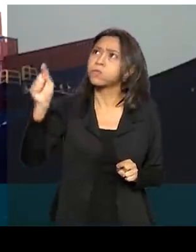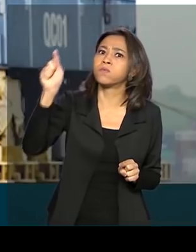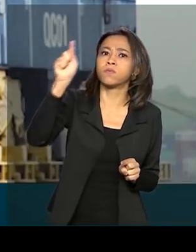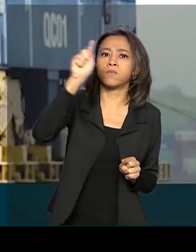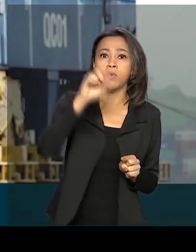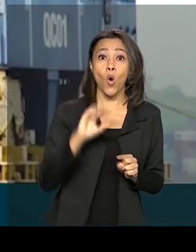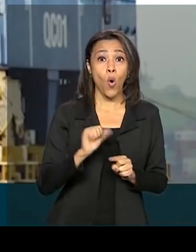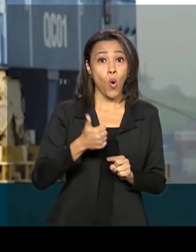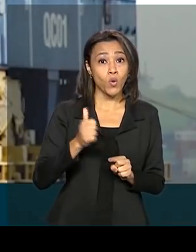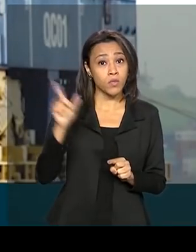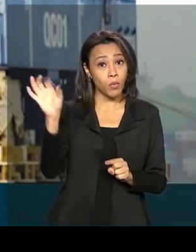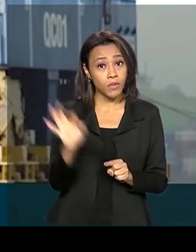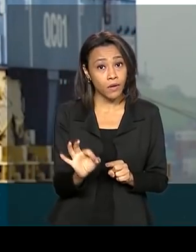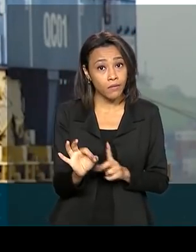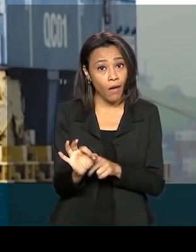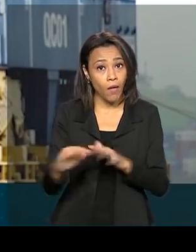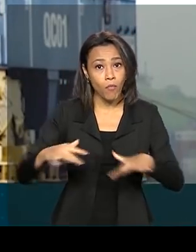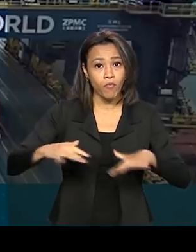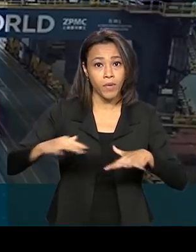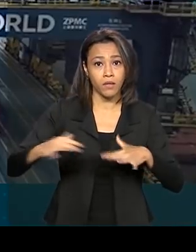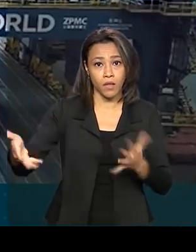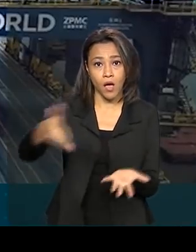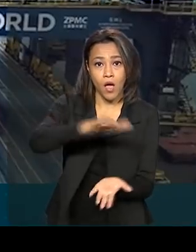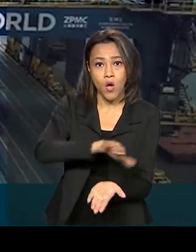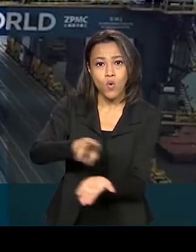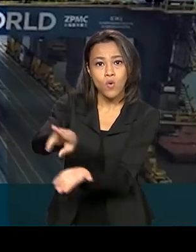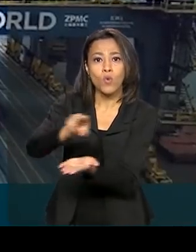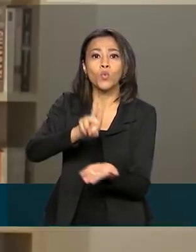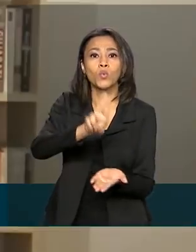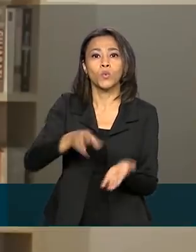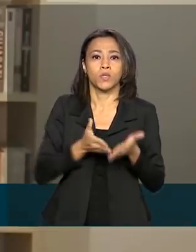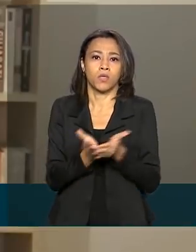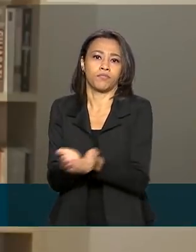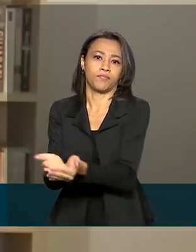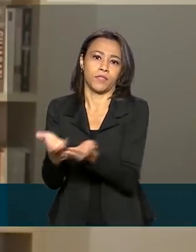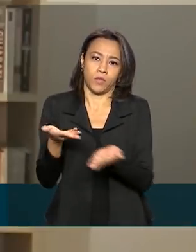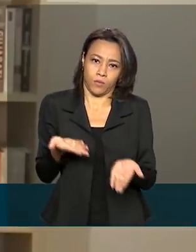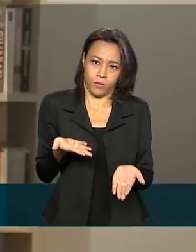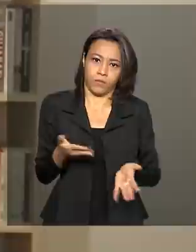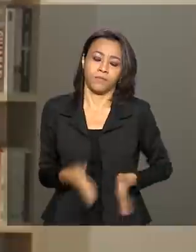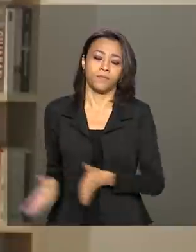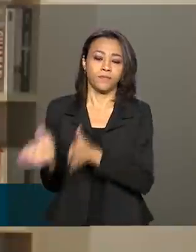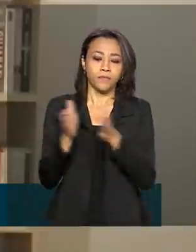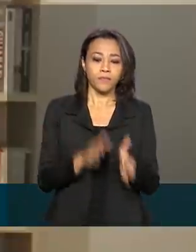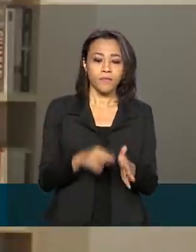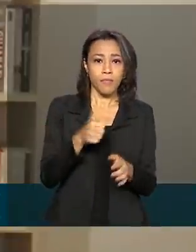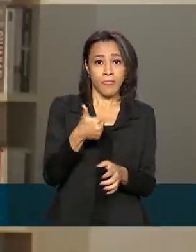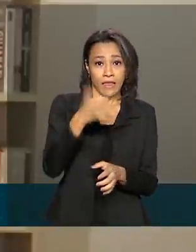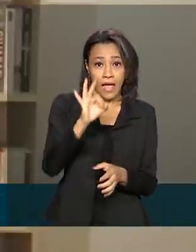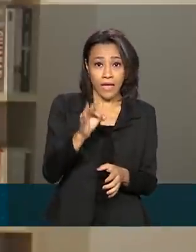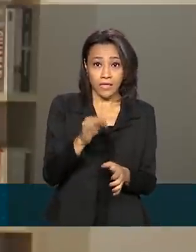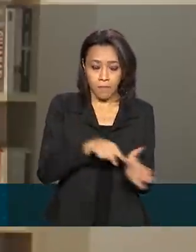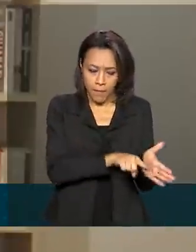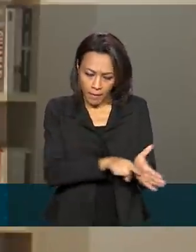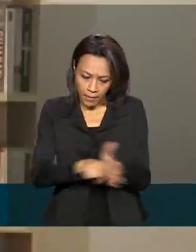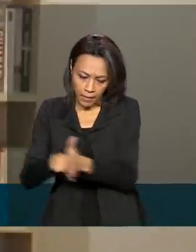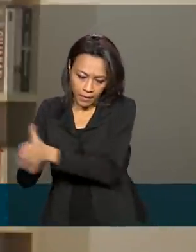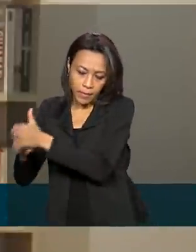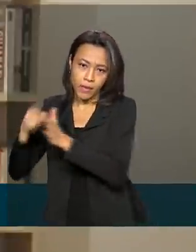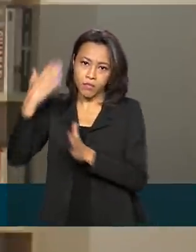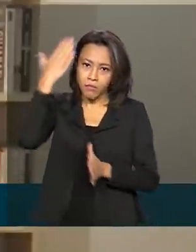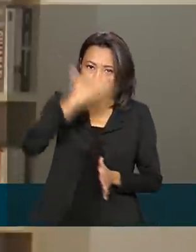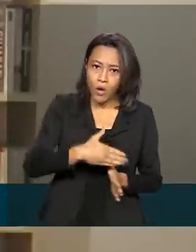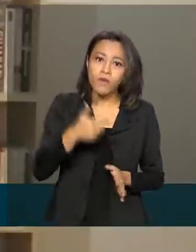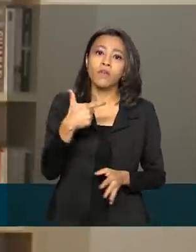% da carga interna é movimentada por esse tipo de transporte. Diversos estudos mostram que 27%